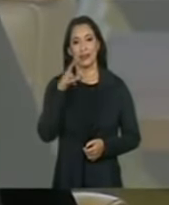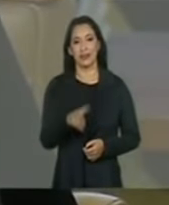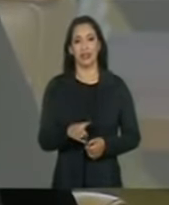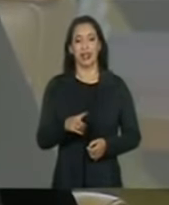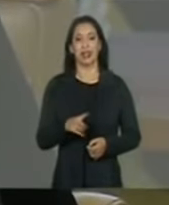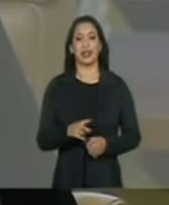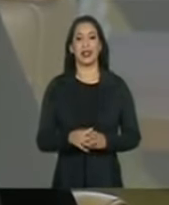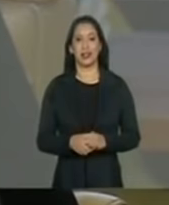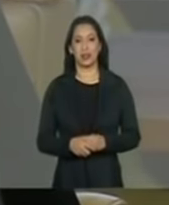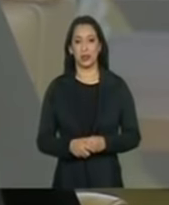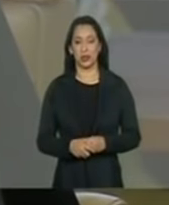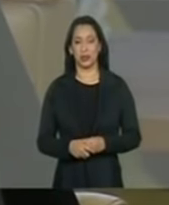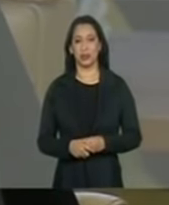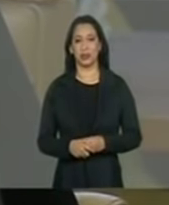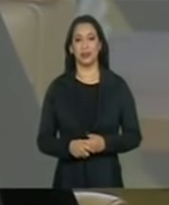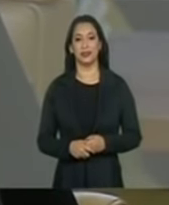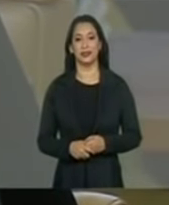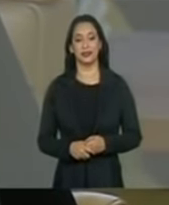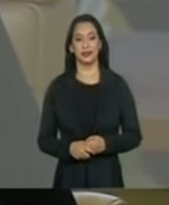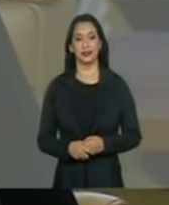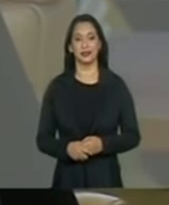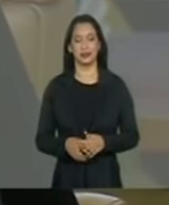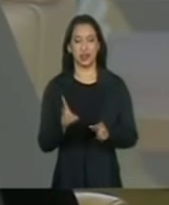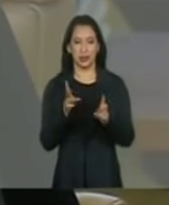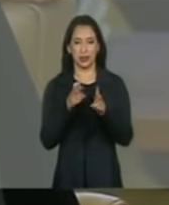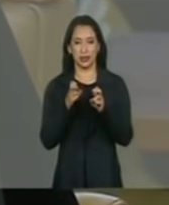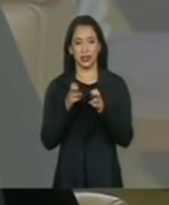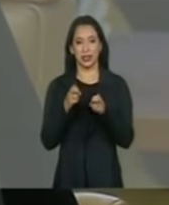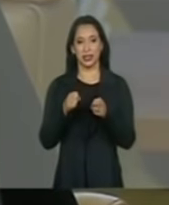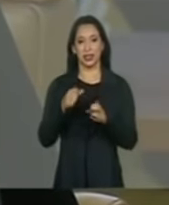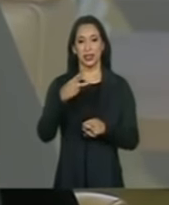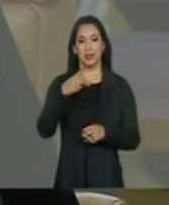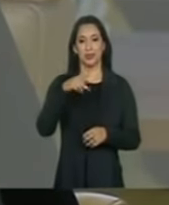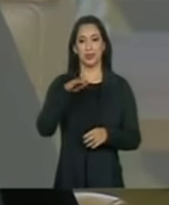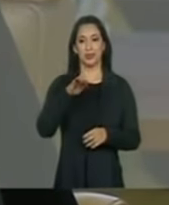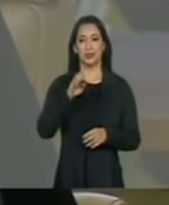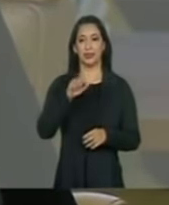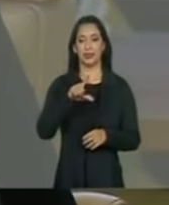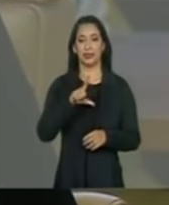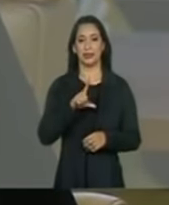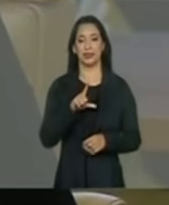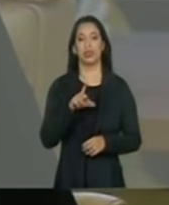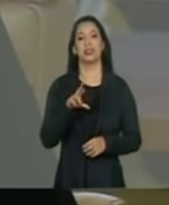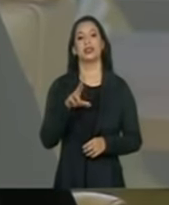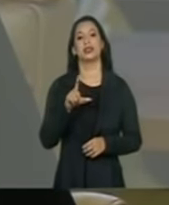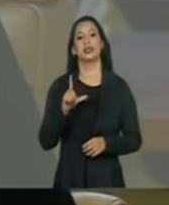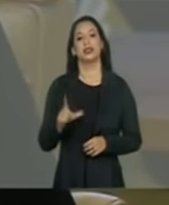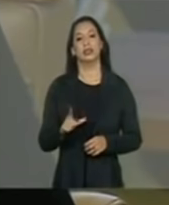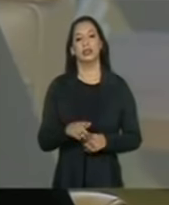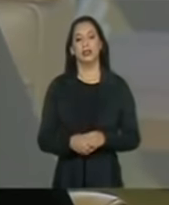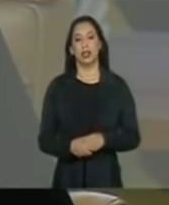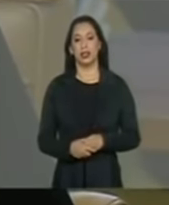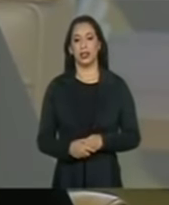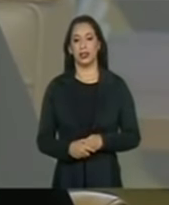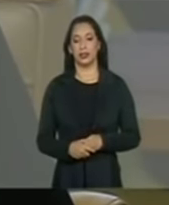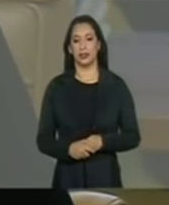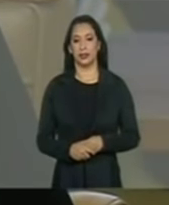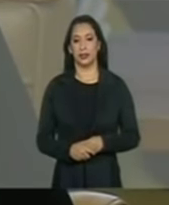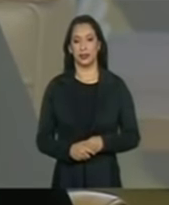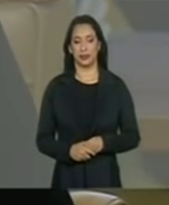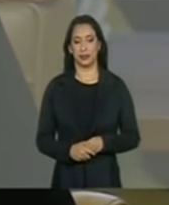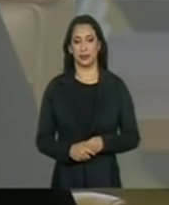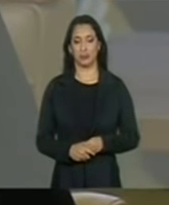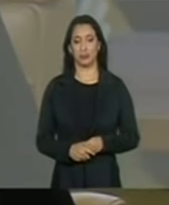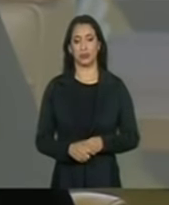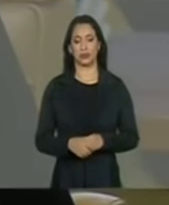de procedimentos de persecução penal destinados a reprimir a prática da corrupção governamental